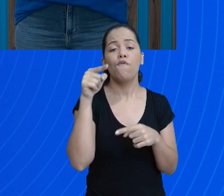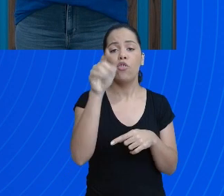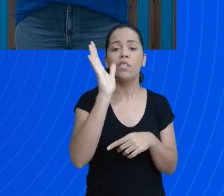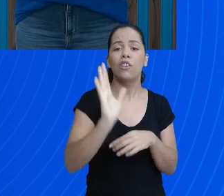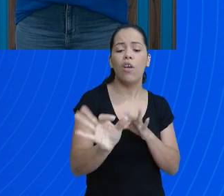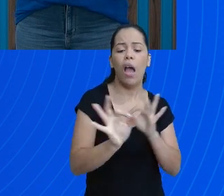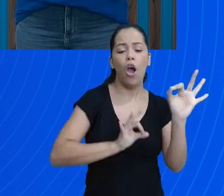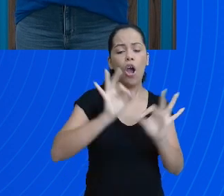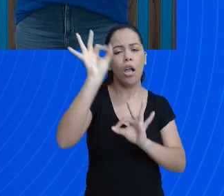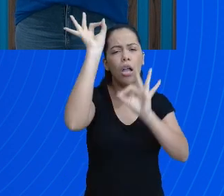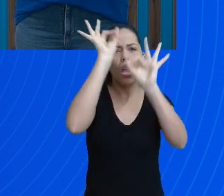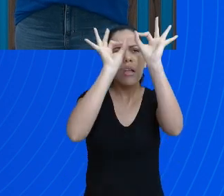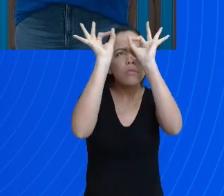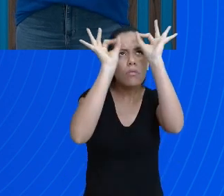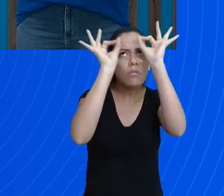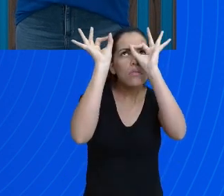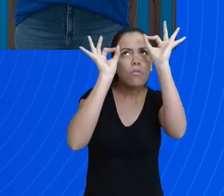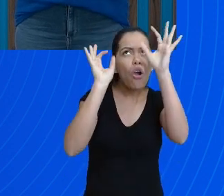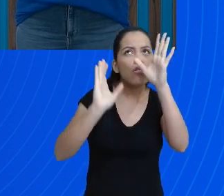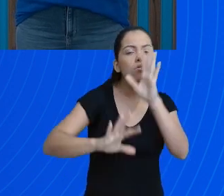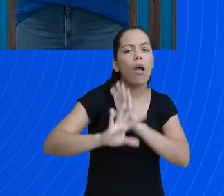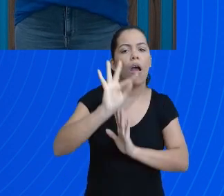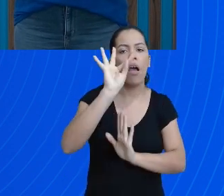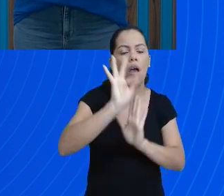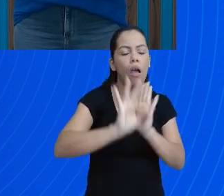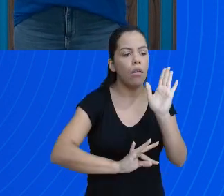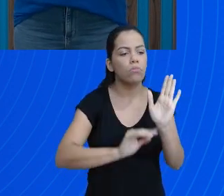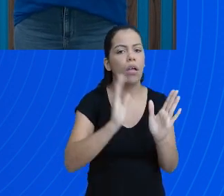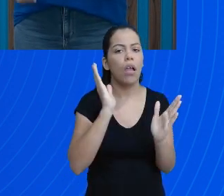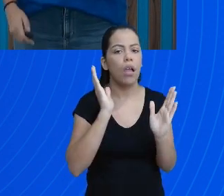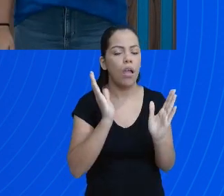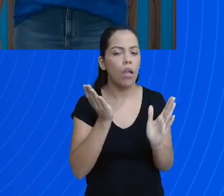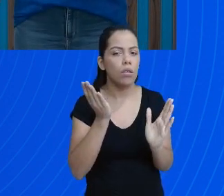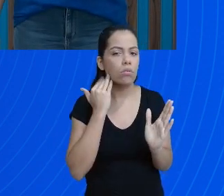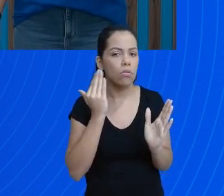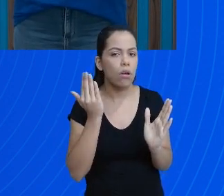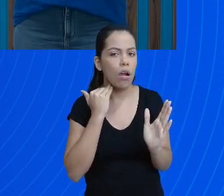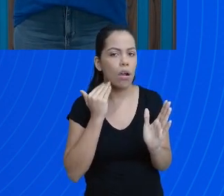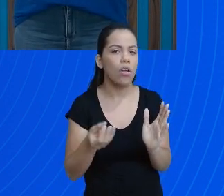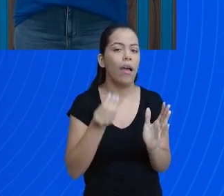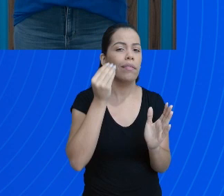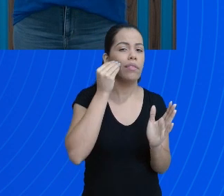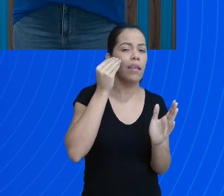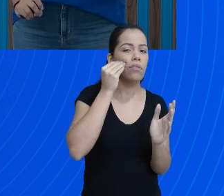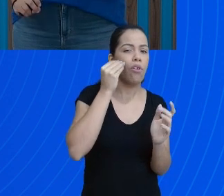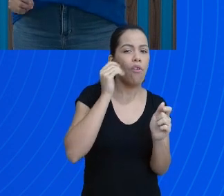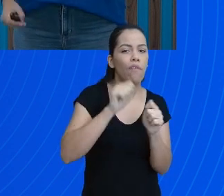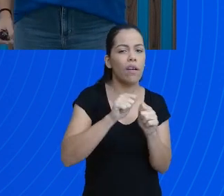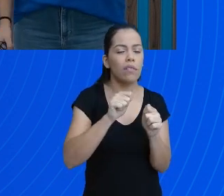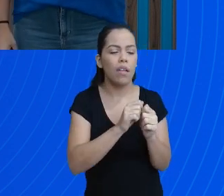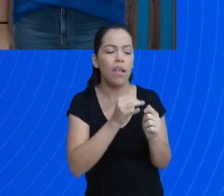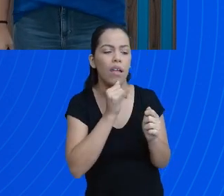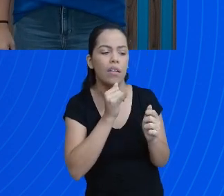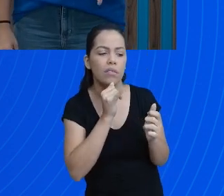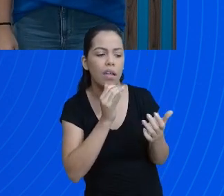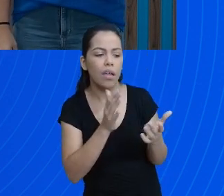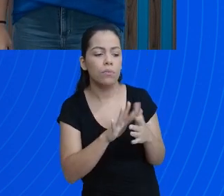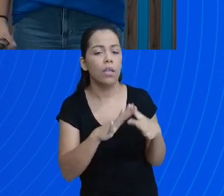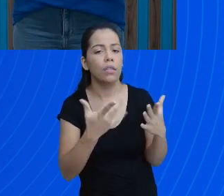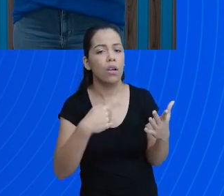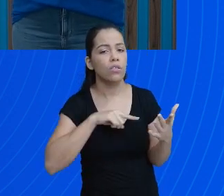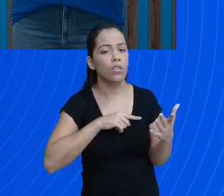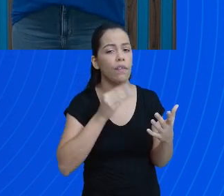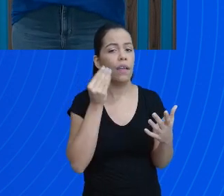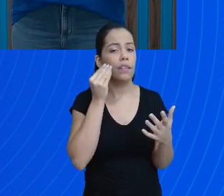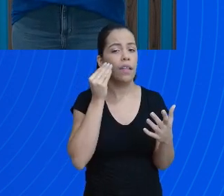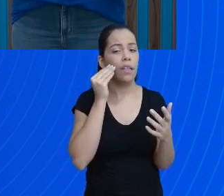tentou argumentar, você já testou os exemplos. Então, assim, para começar, vamos pegar um papel, uma